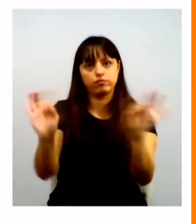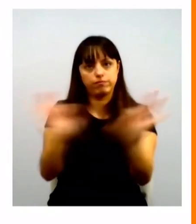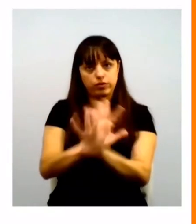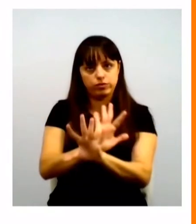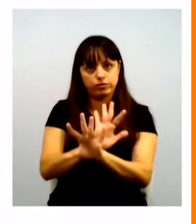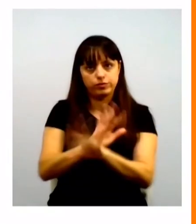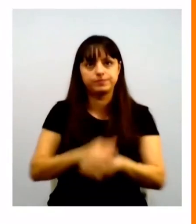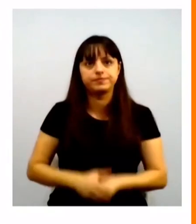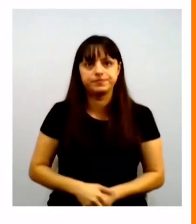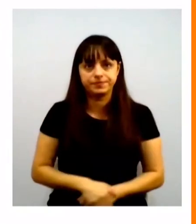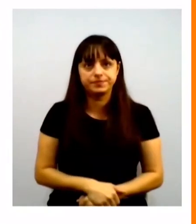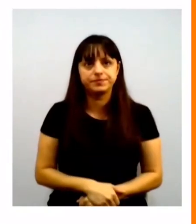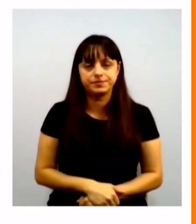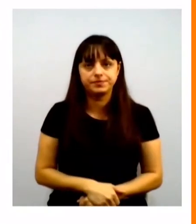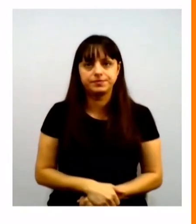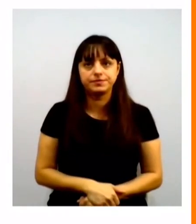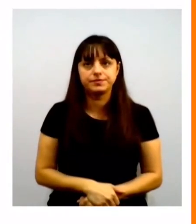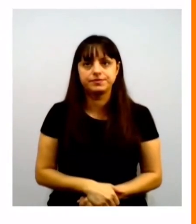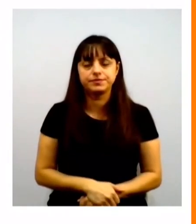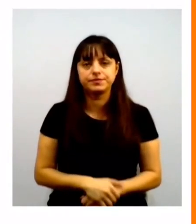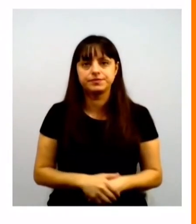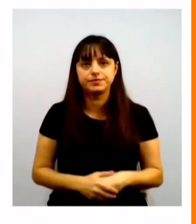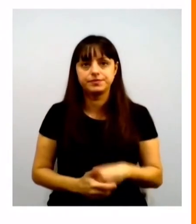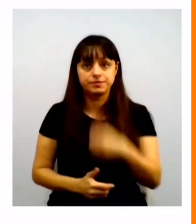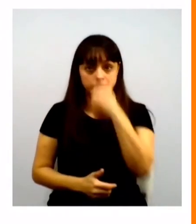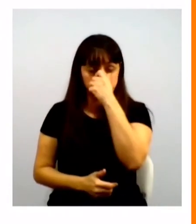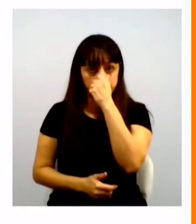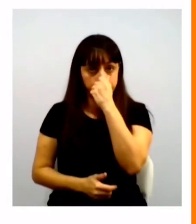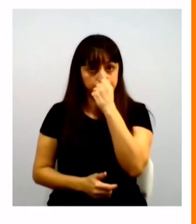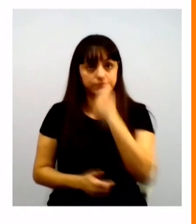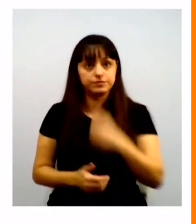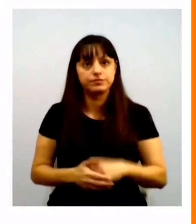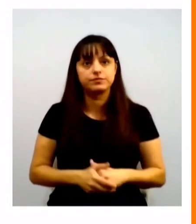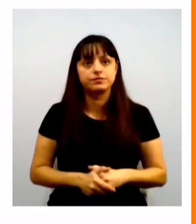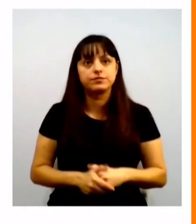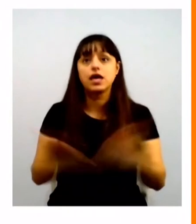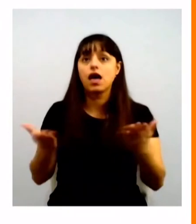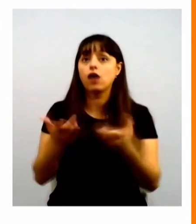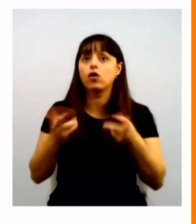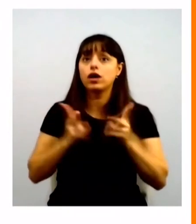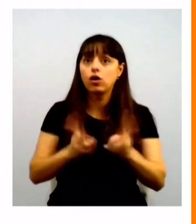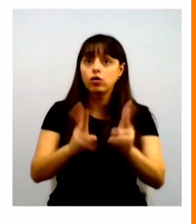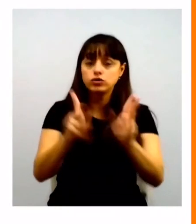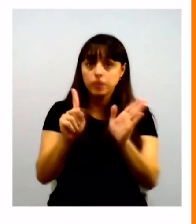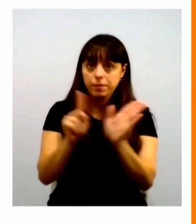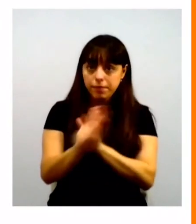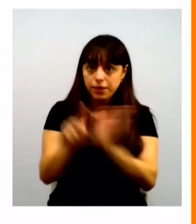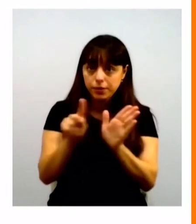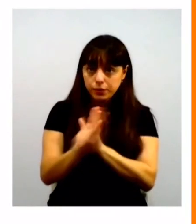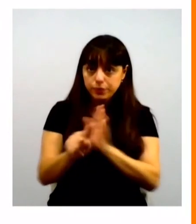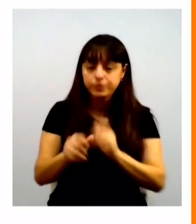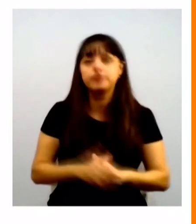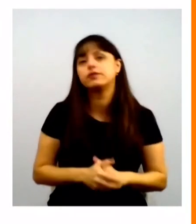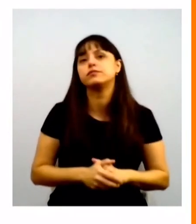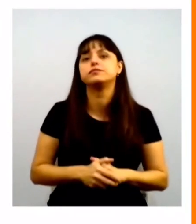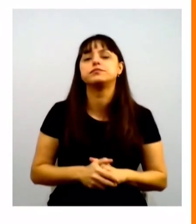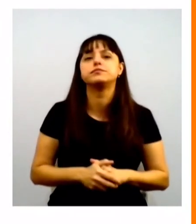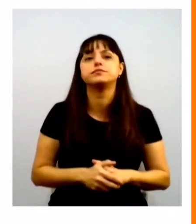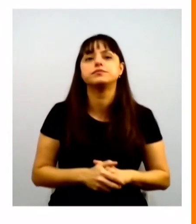Agora, dando continuidade às perguntas, sobre um